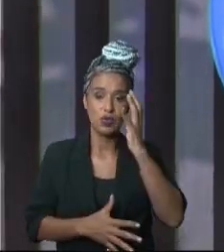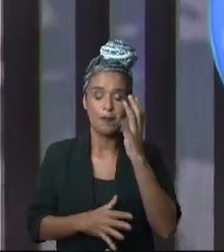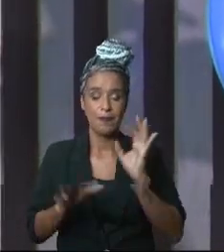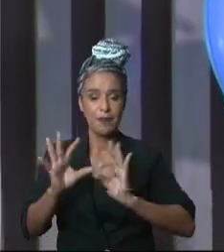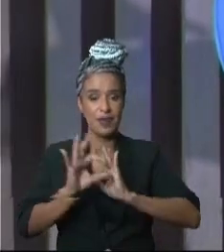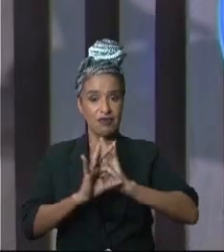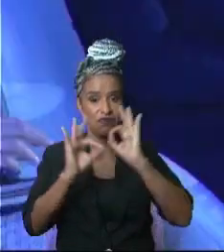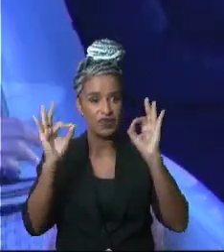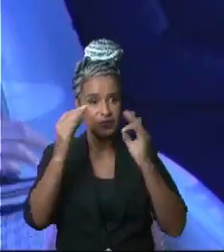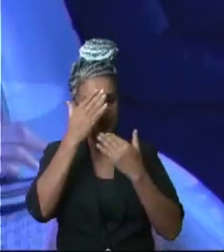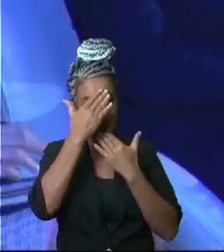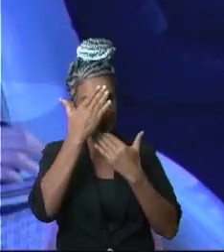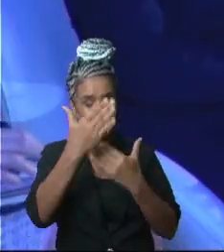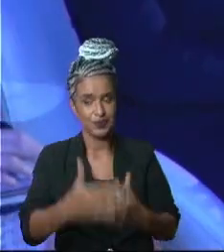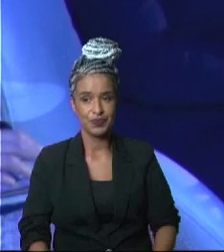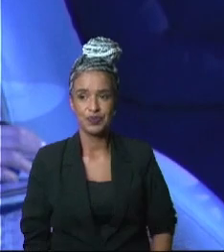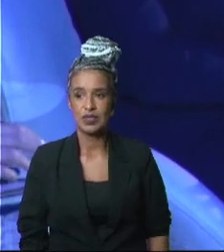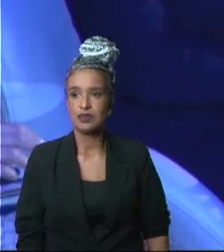Obrigada.